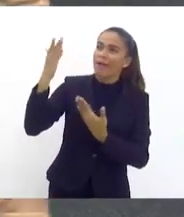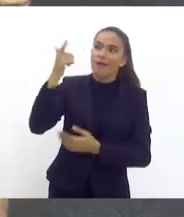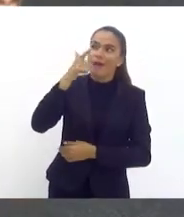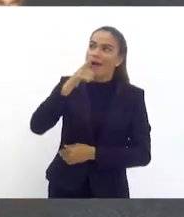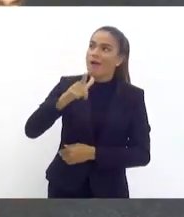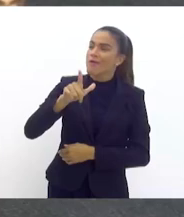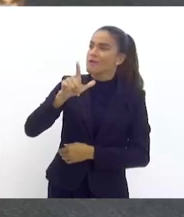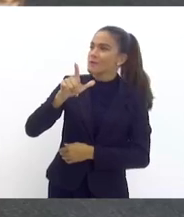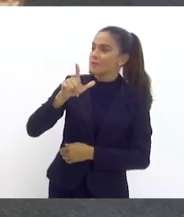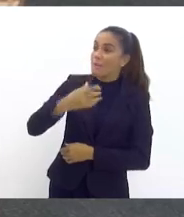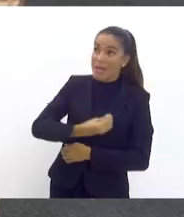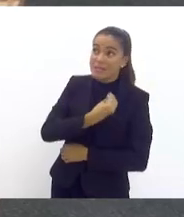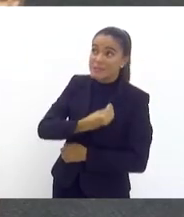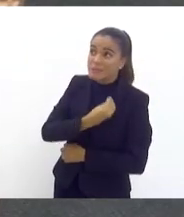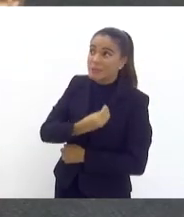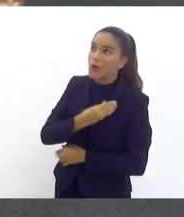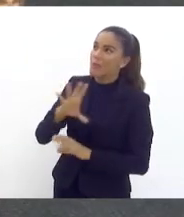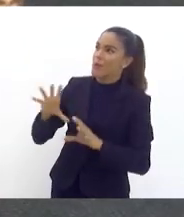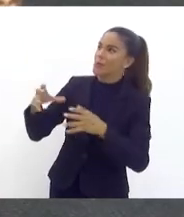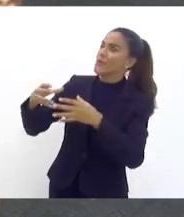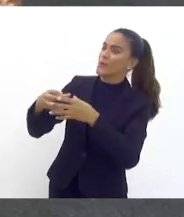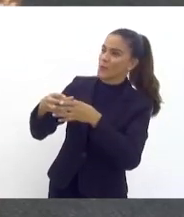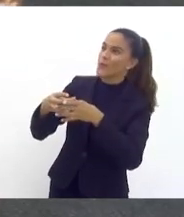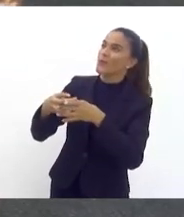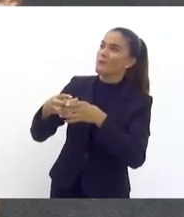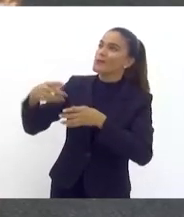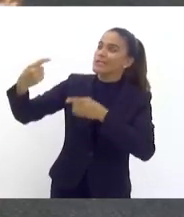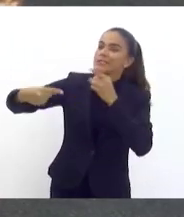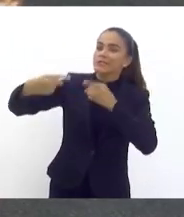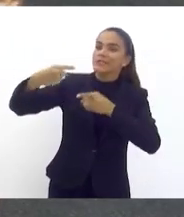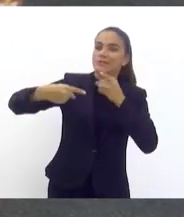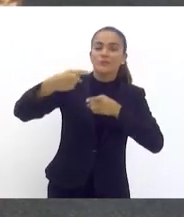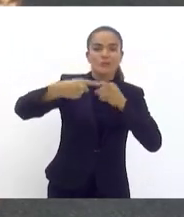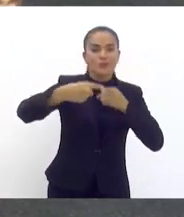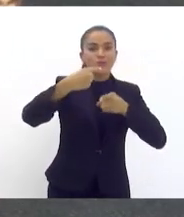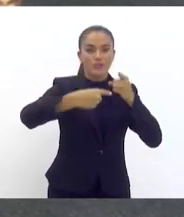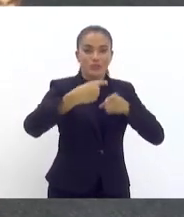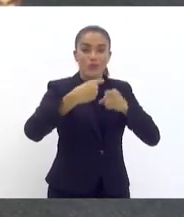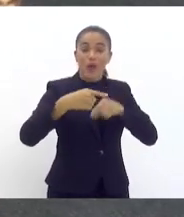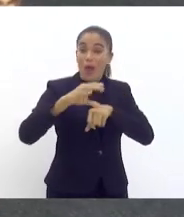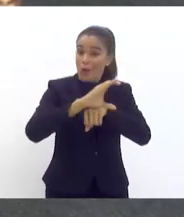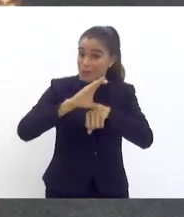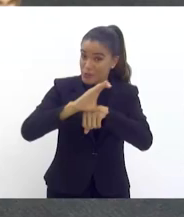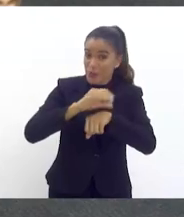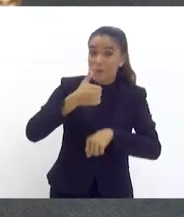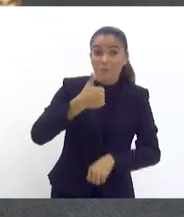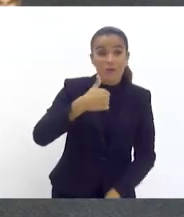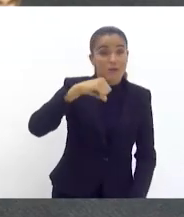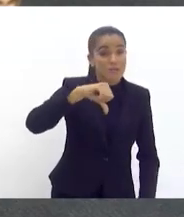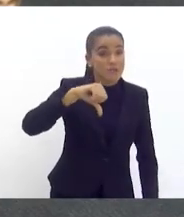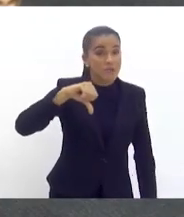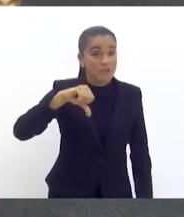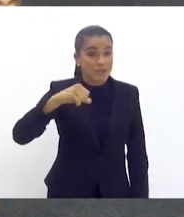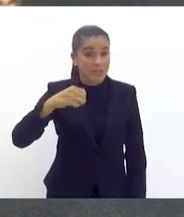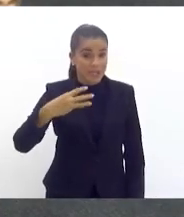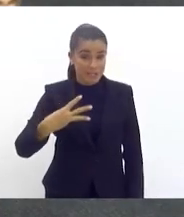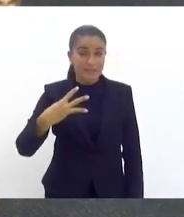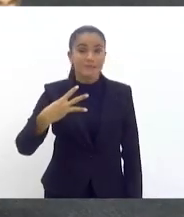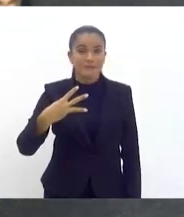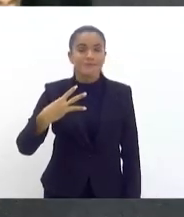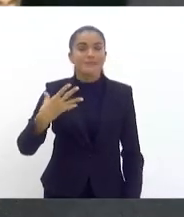inclusive, participou do grupo, né, que discutiu a Constituinte de 1993. Então, nós